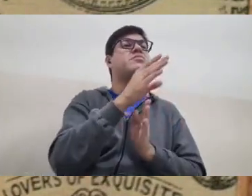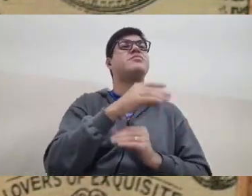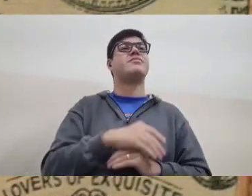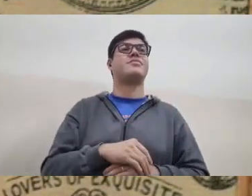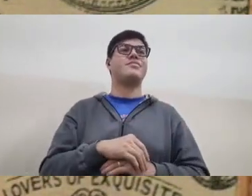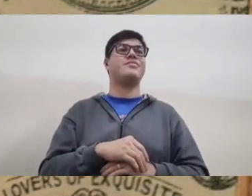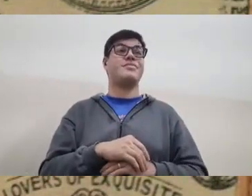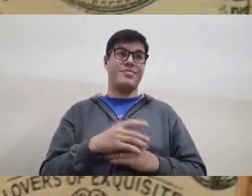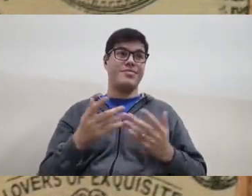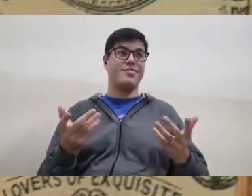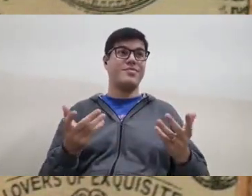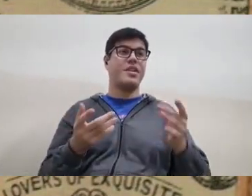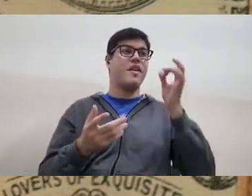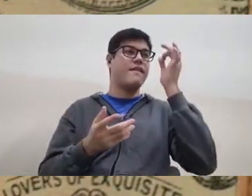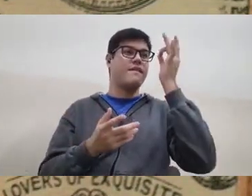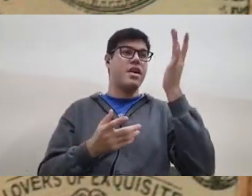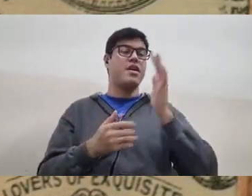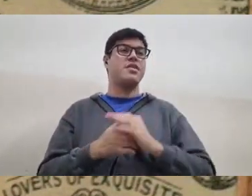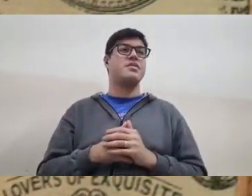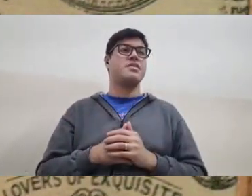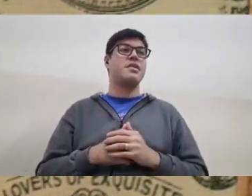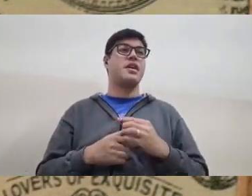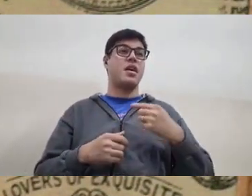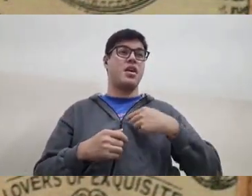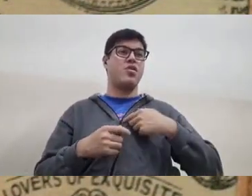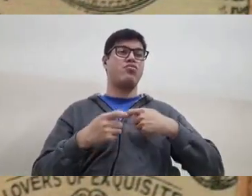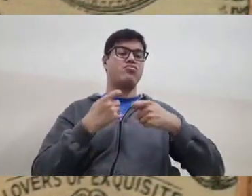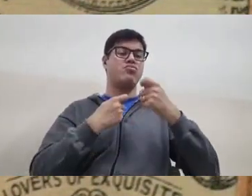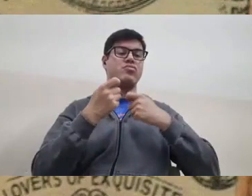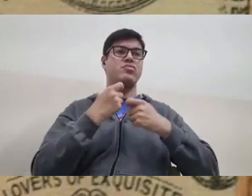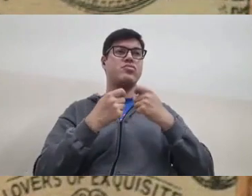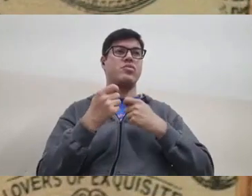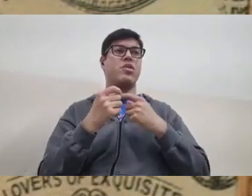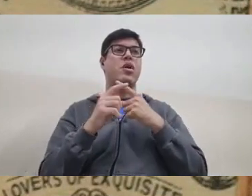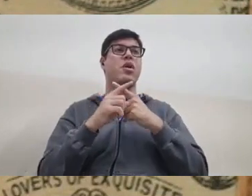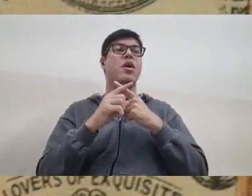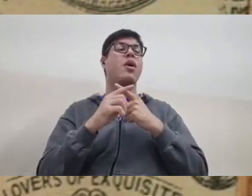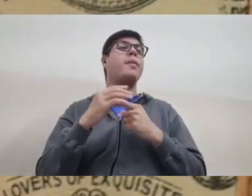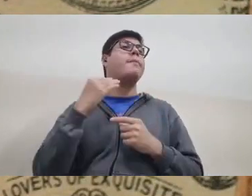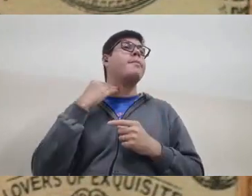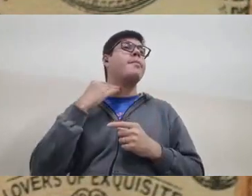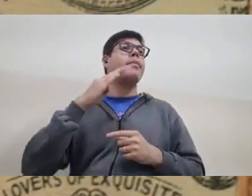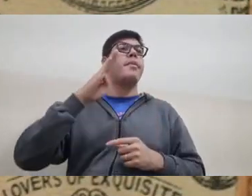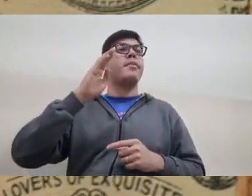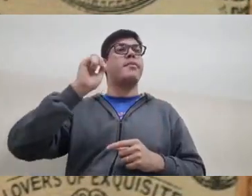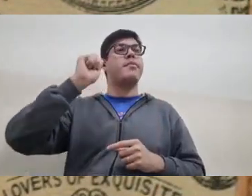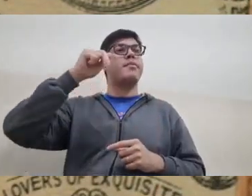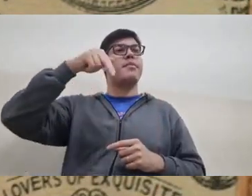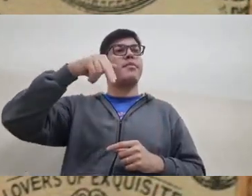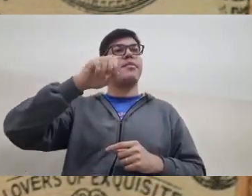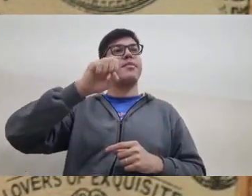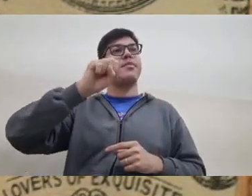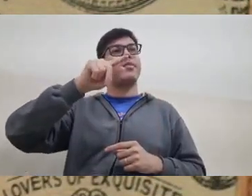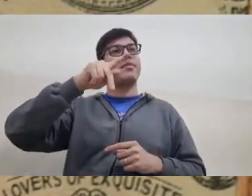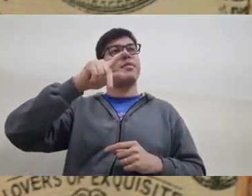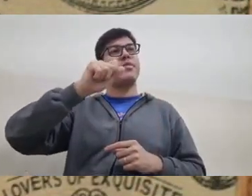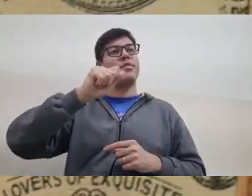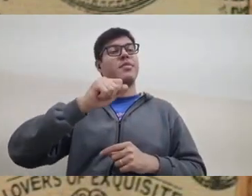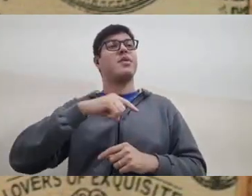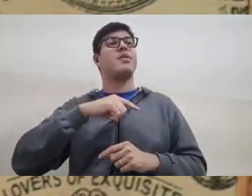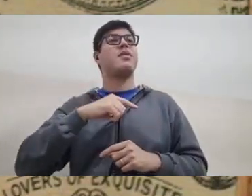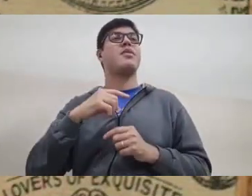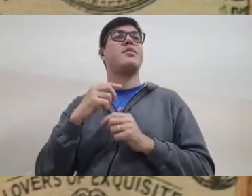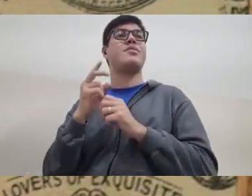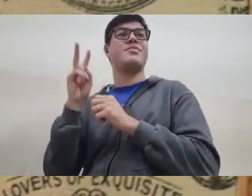com todo mundo fica mais fácil mais fácil eu fui administrador nesse sentido pelo mar mesmo aí tem muita história para contar do que